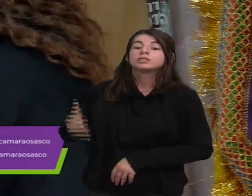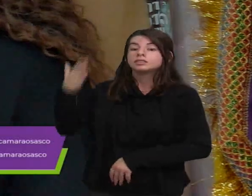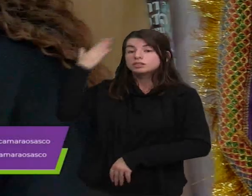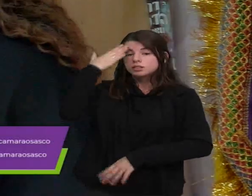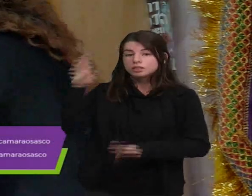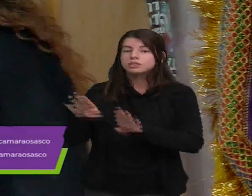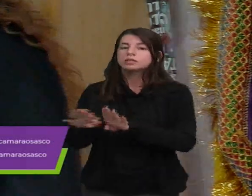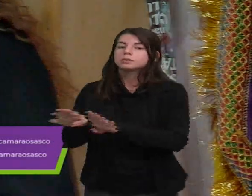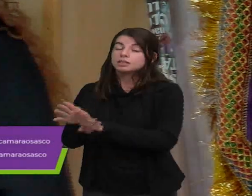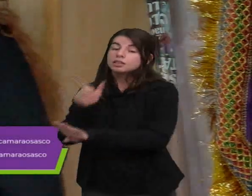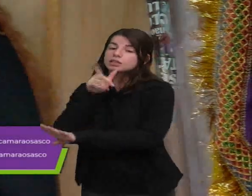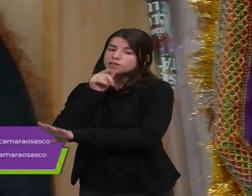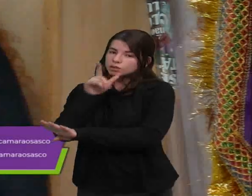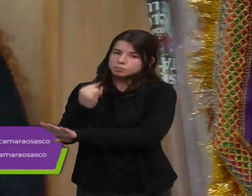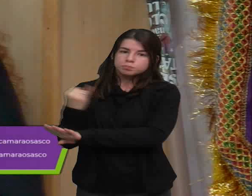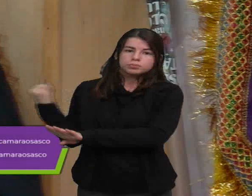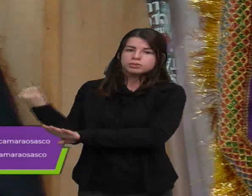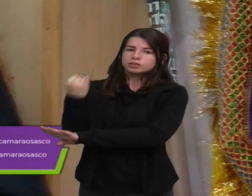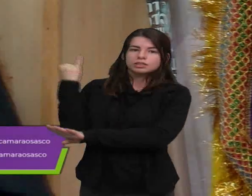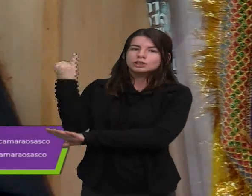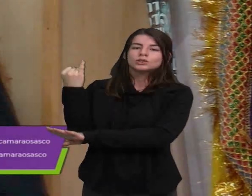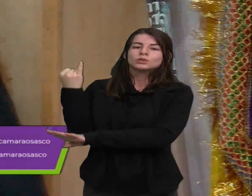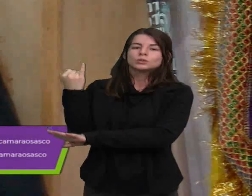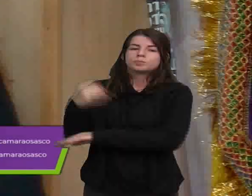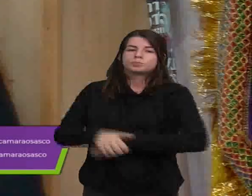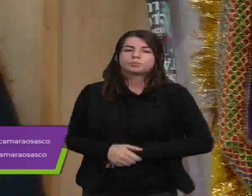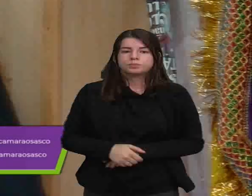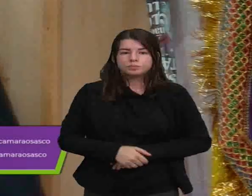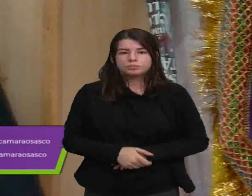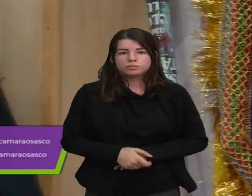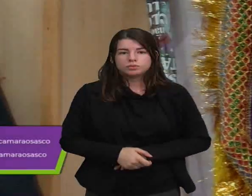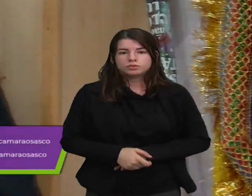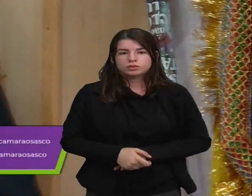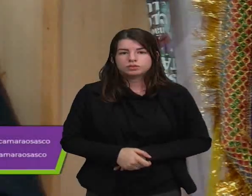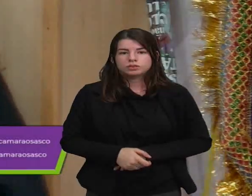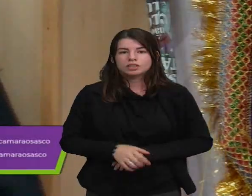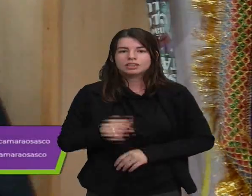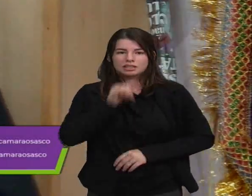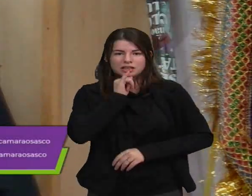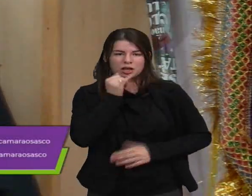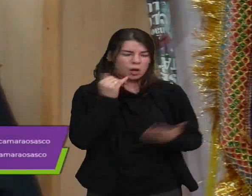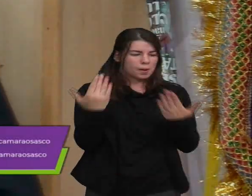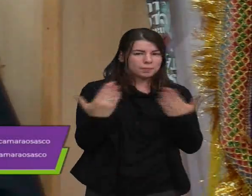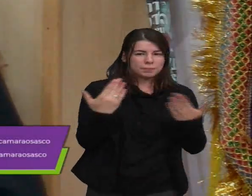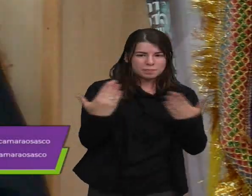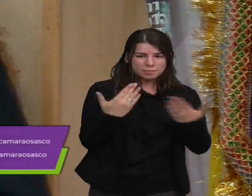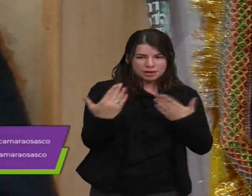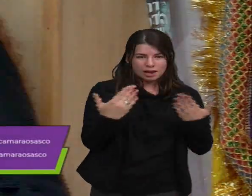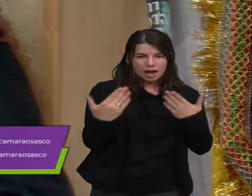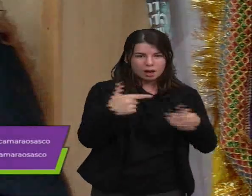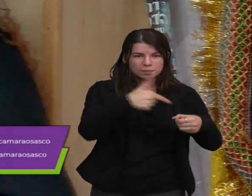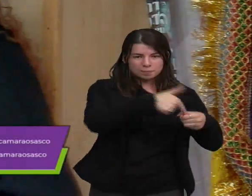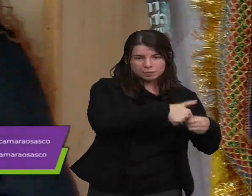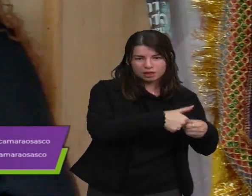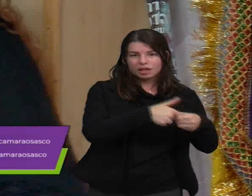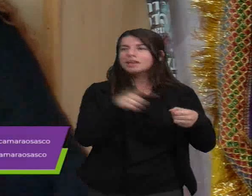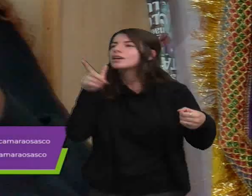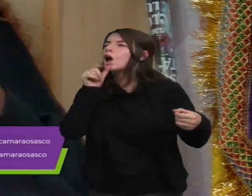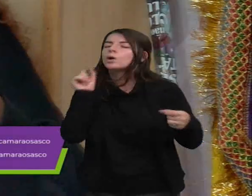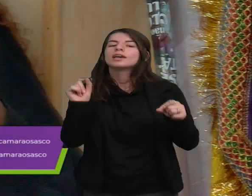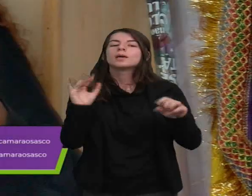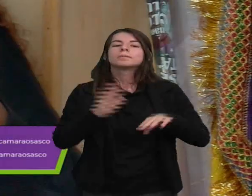água é um bem que é escasso que é muito mais importante do que petróleo hoje em dia e nós sabemos que